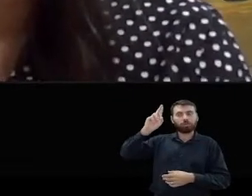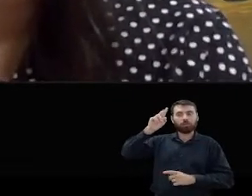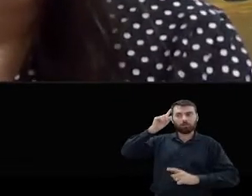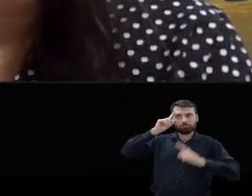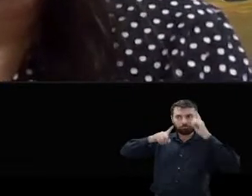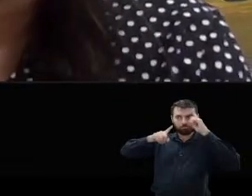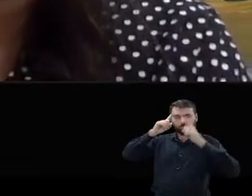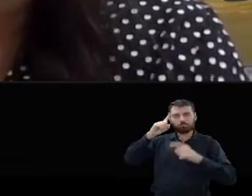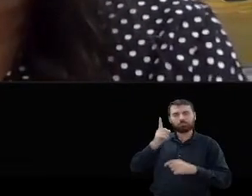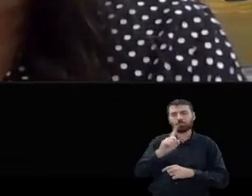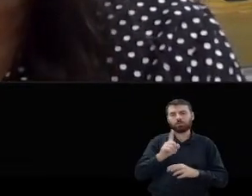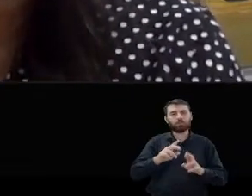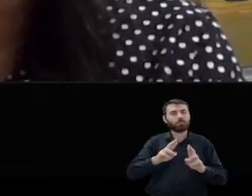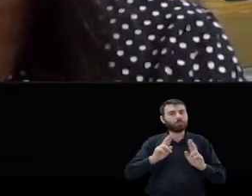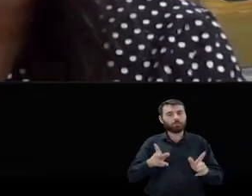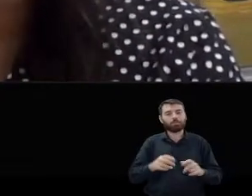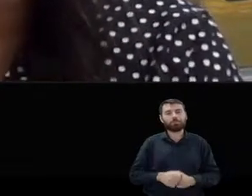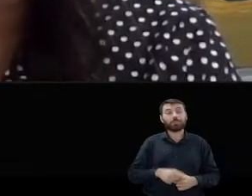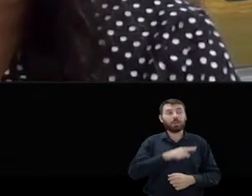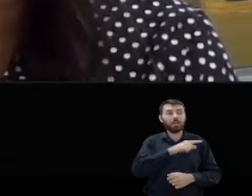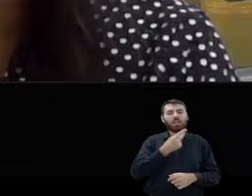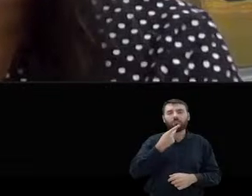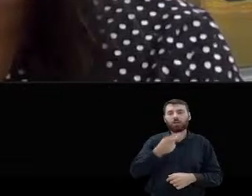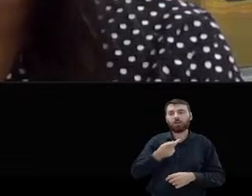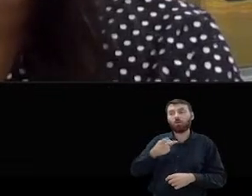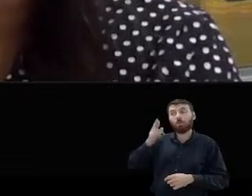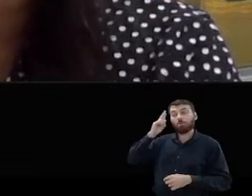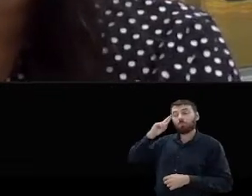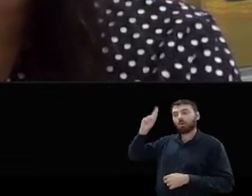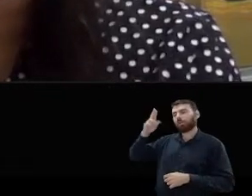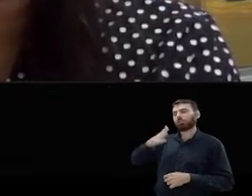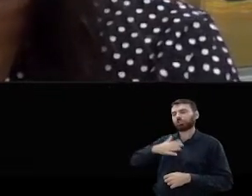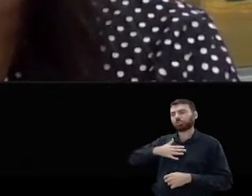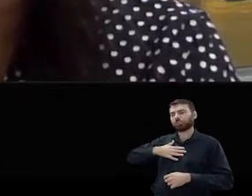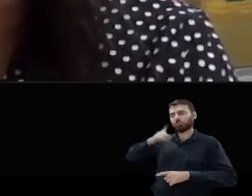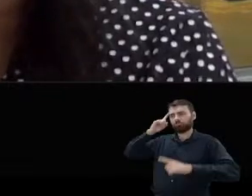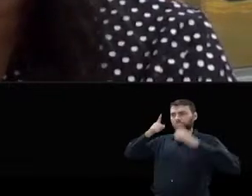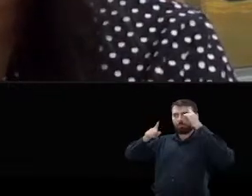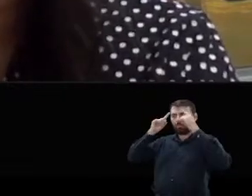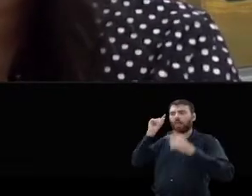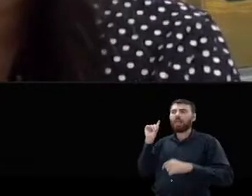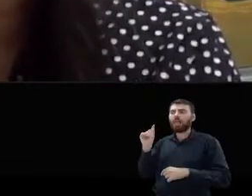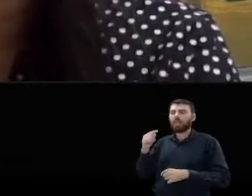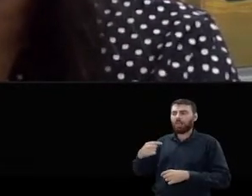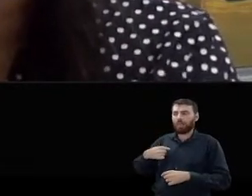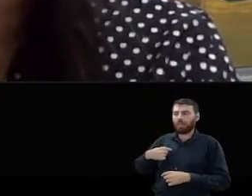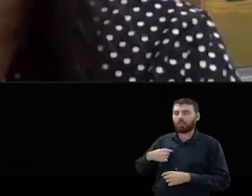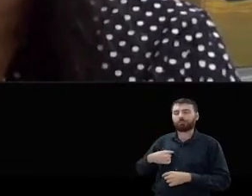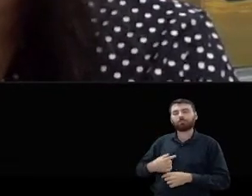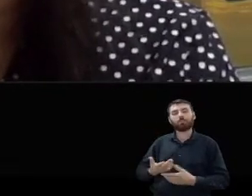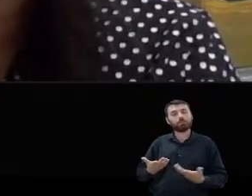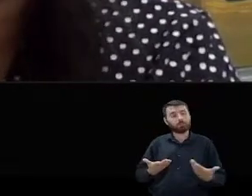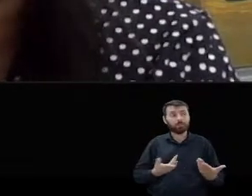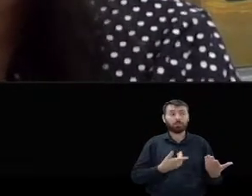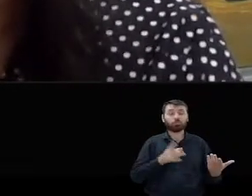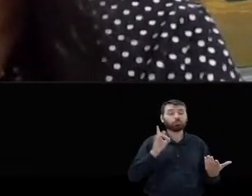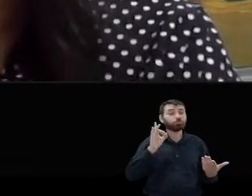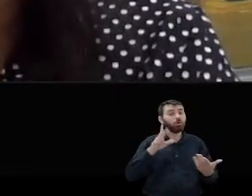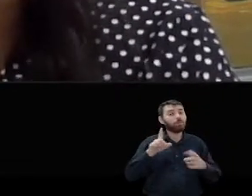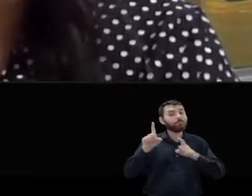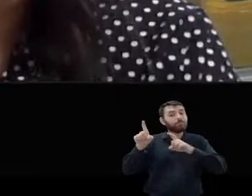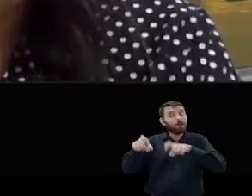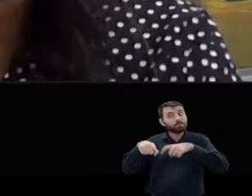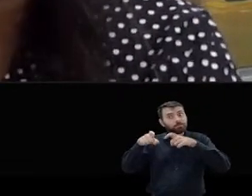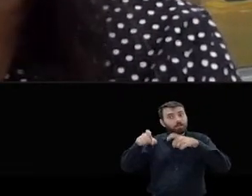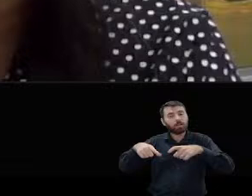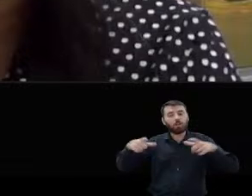quem manda sou eu, ele está se referindo exclusivamente à gerência da fazenda São Caetano de